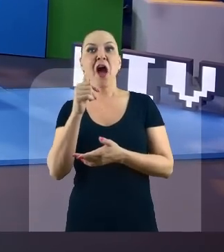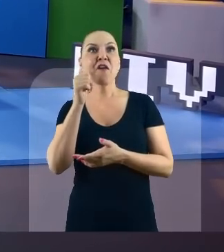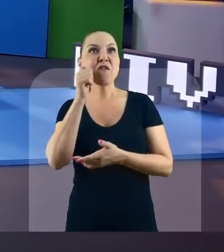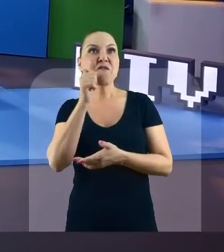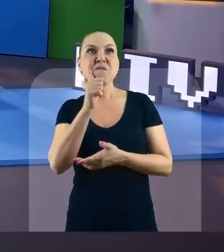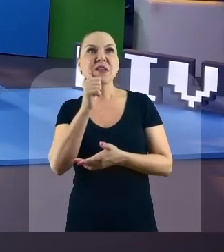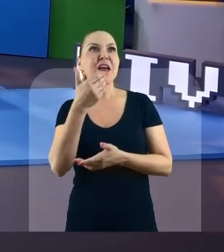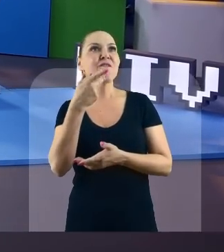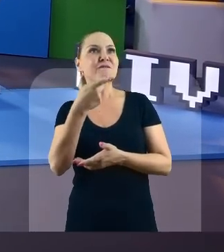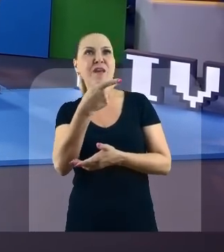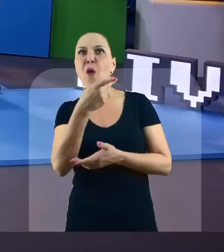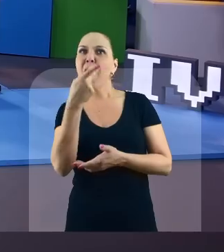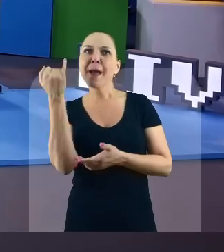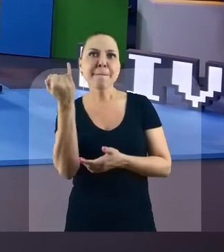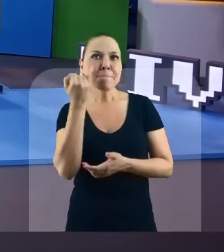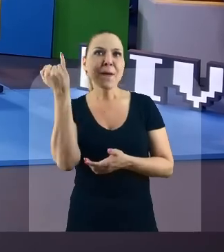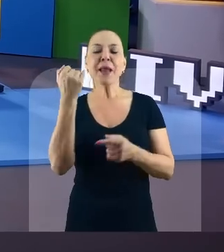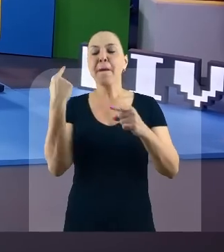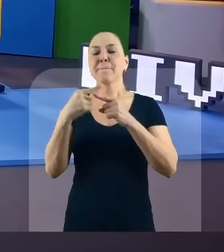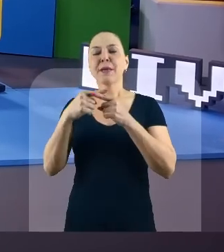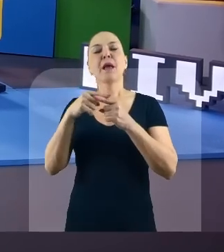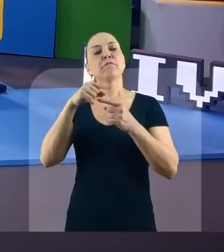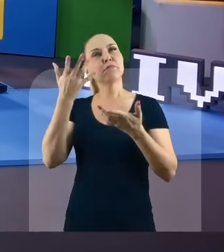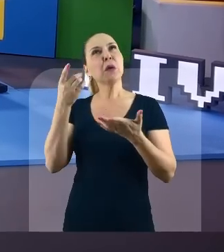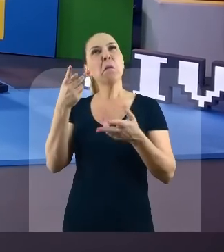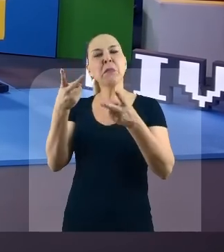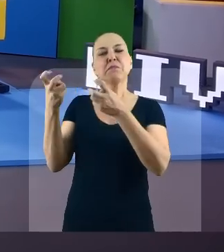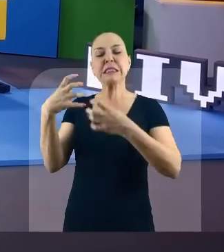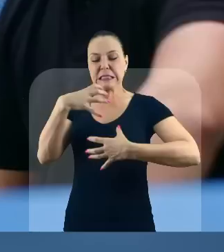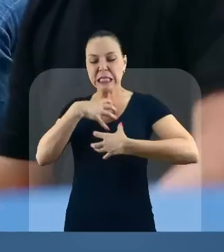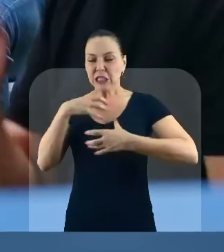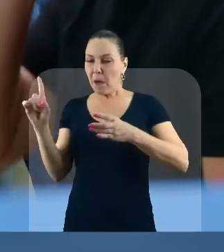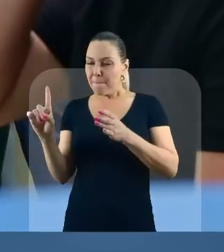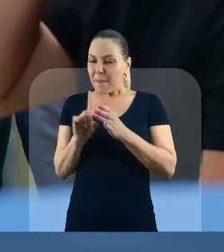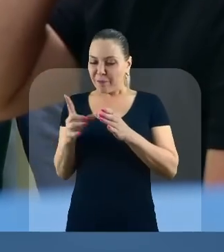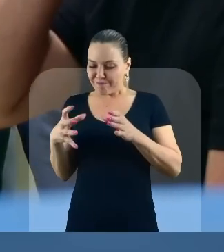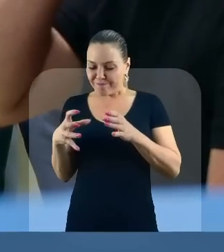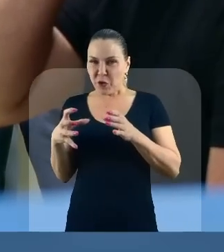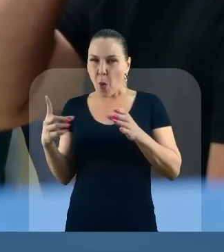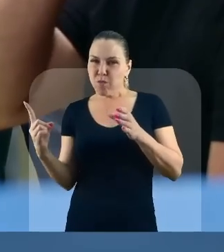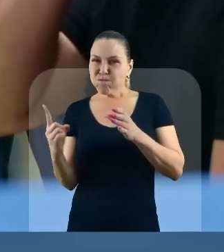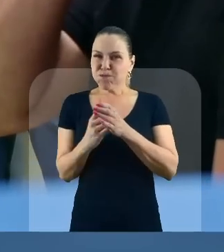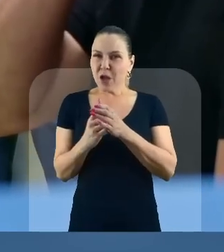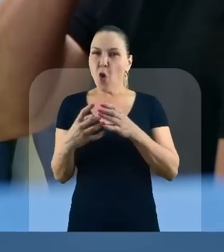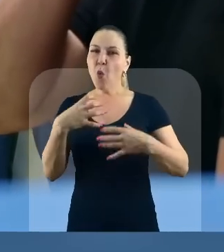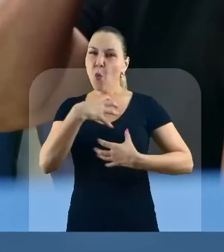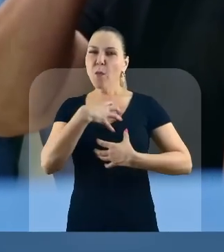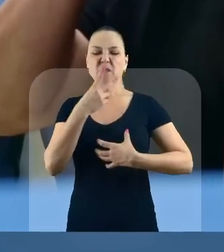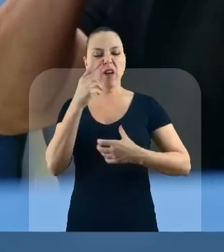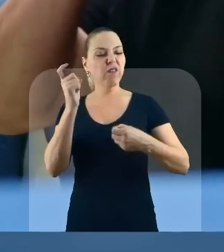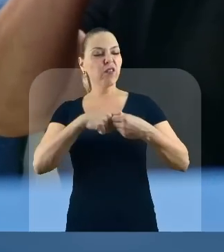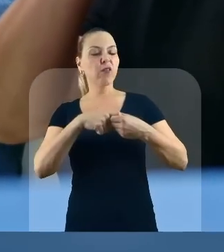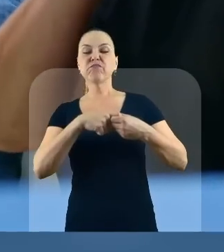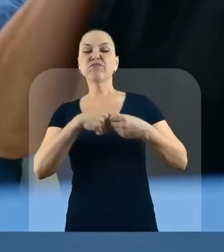importante, porque eu tenho ido nos estados, eu tenho falado da questão do sentimento de pertencimento. A pessoa se filiava, tá? E